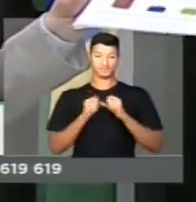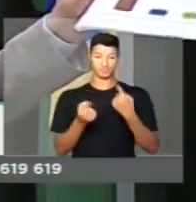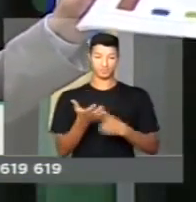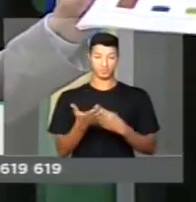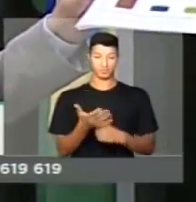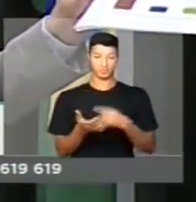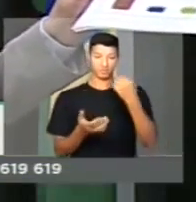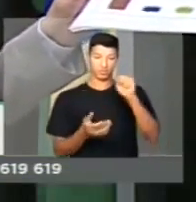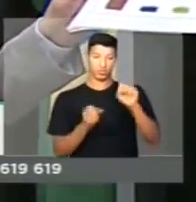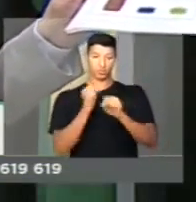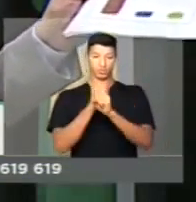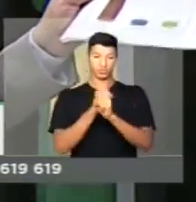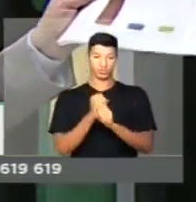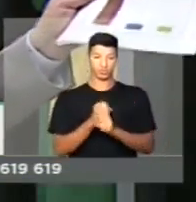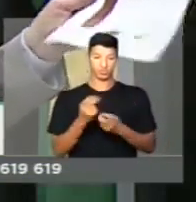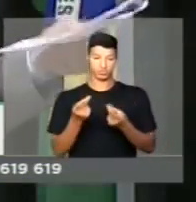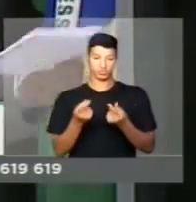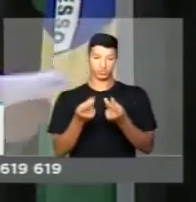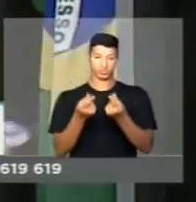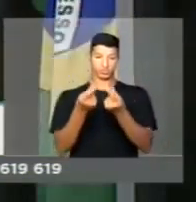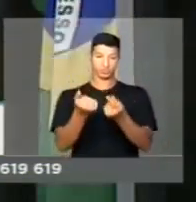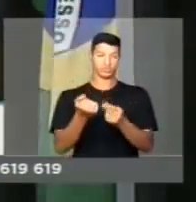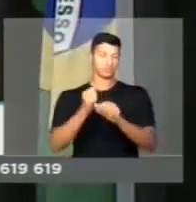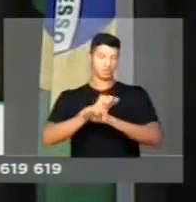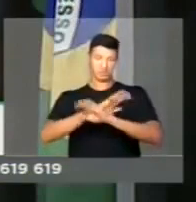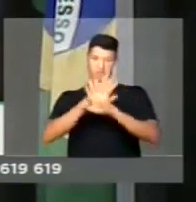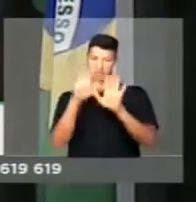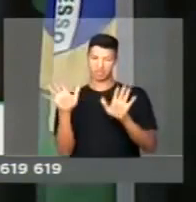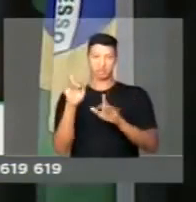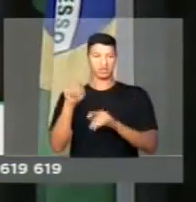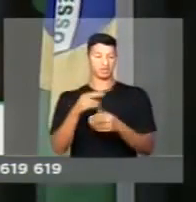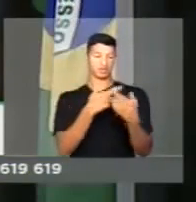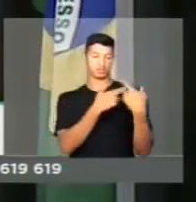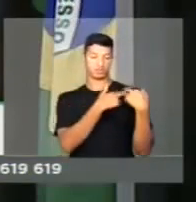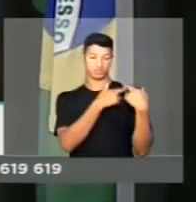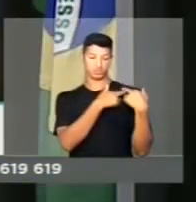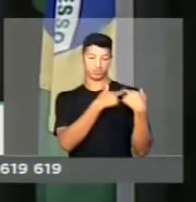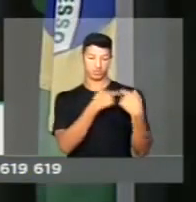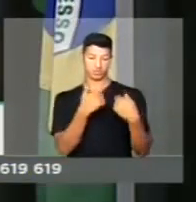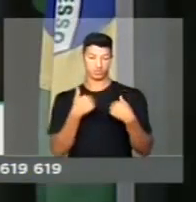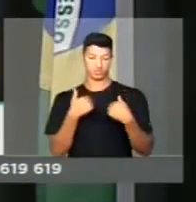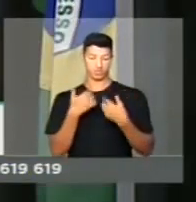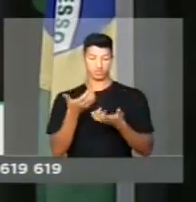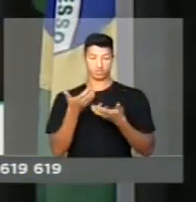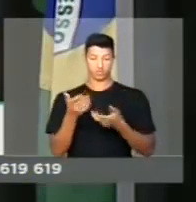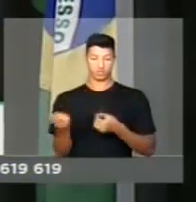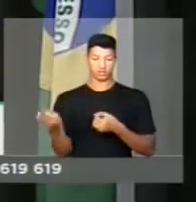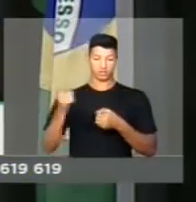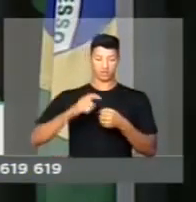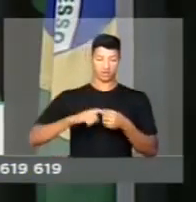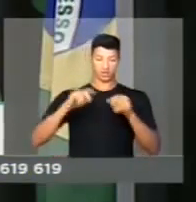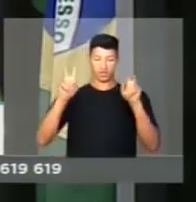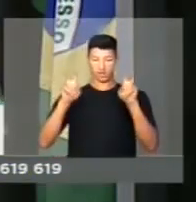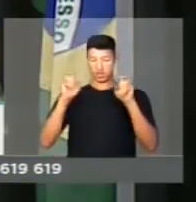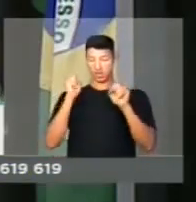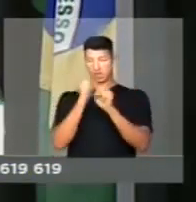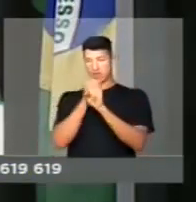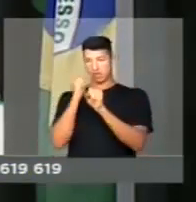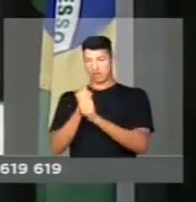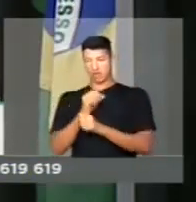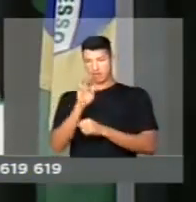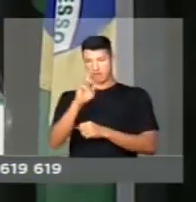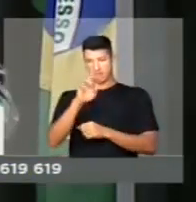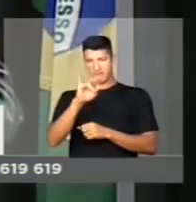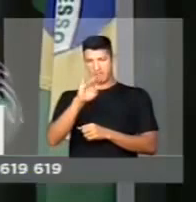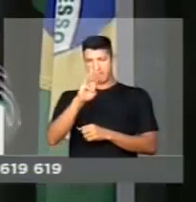de 8 anos de orçamento. Claro que é responsável. E eu quero voltar ao tema da reforma